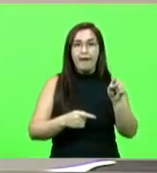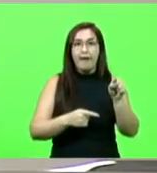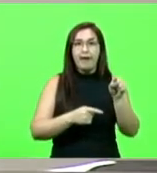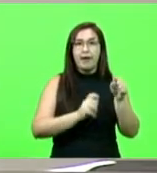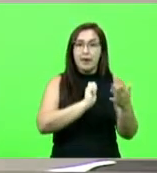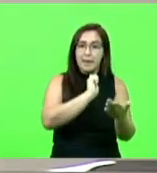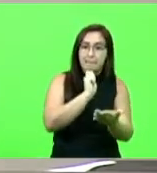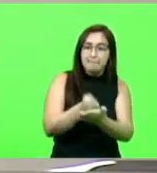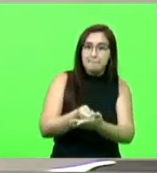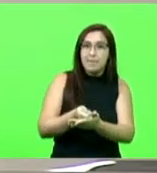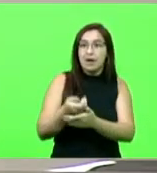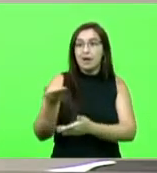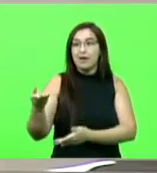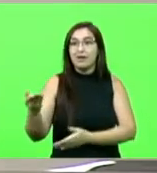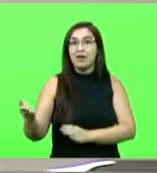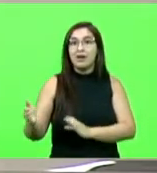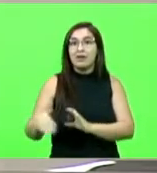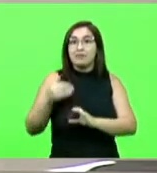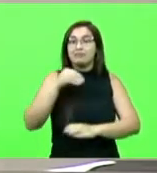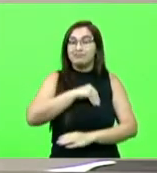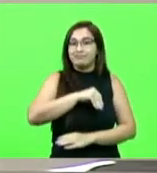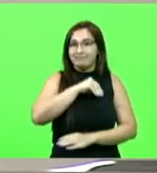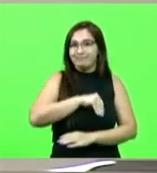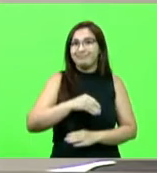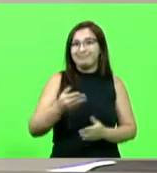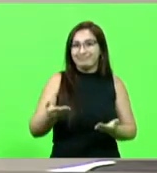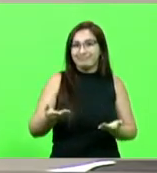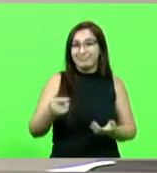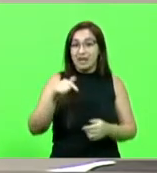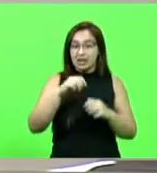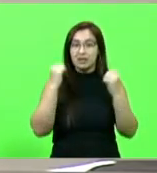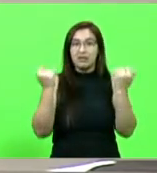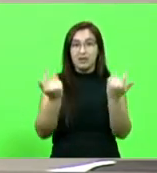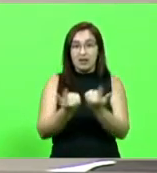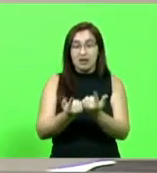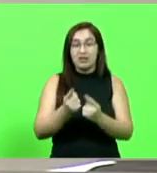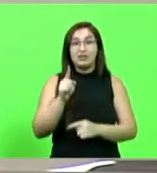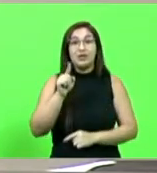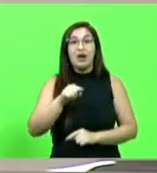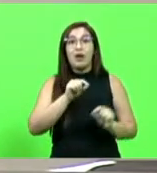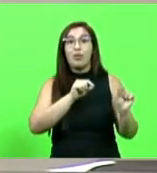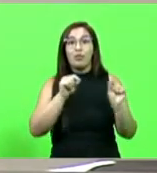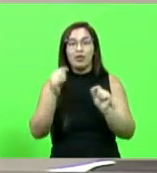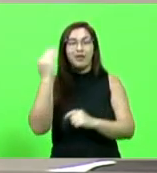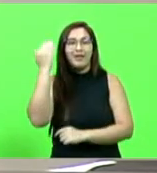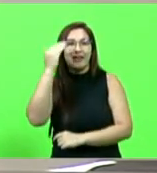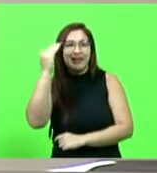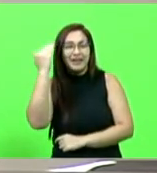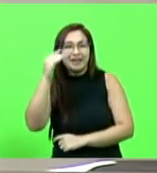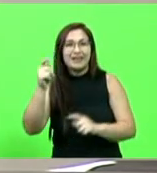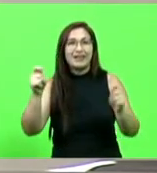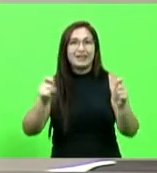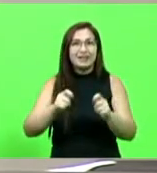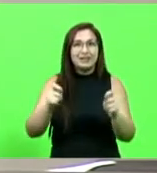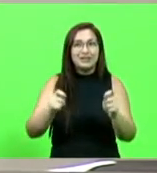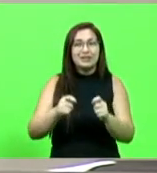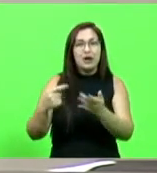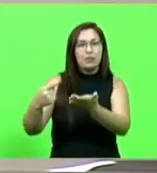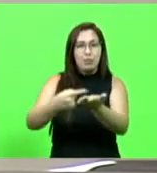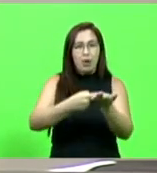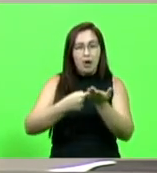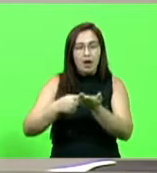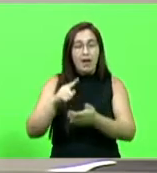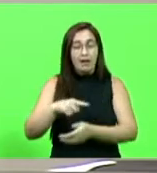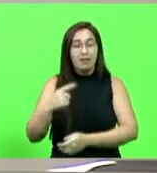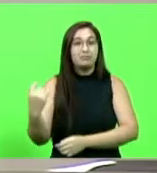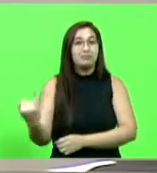recebe os salários e essa casa, foi do entendimento. E isso é